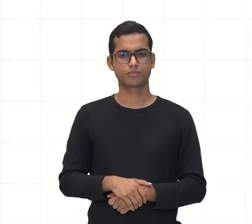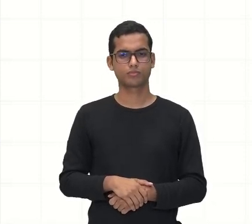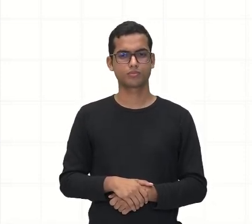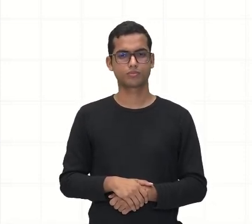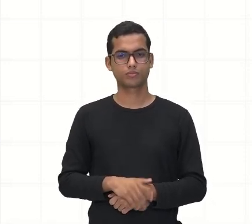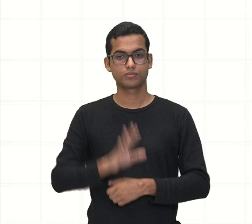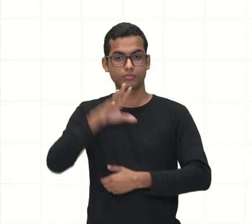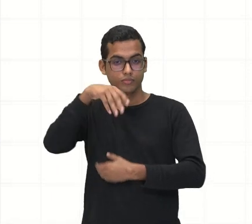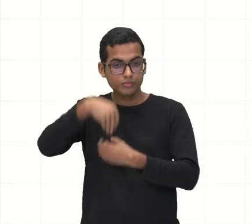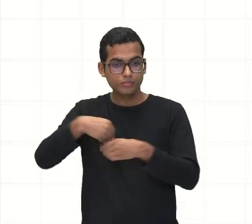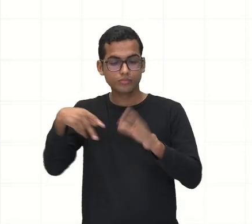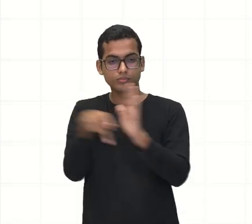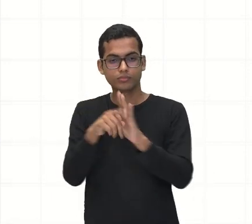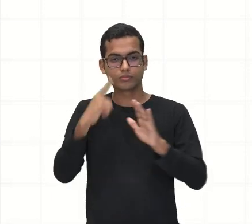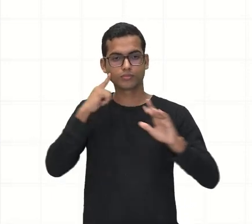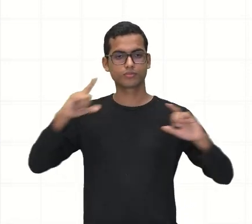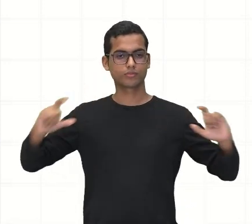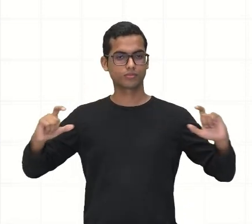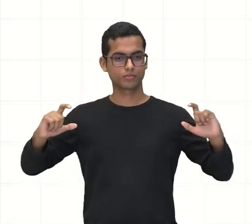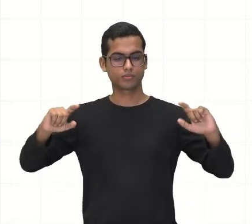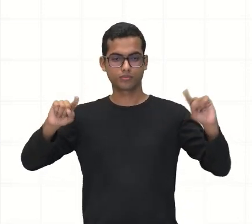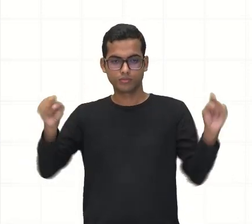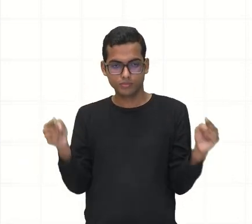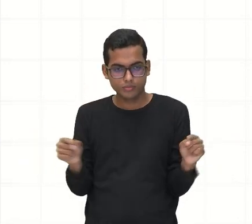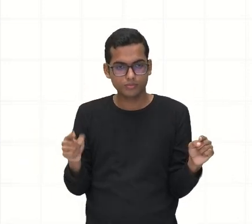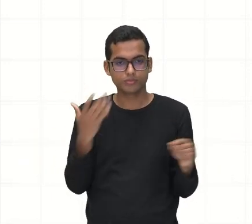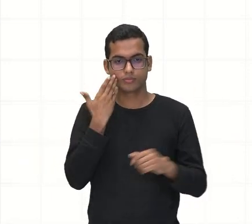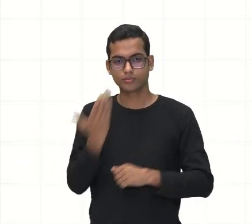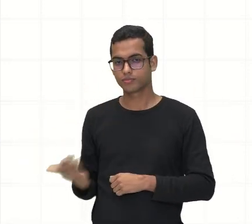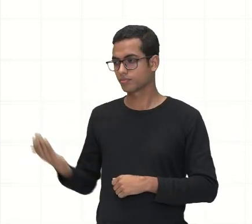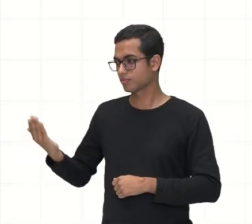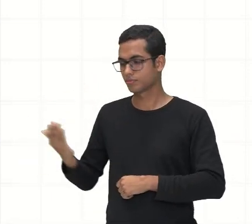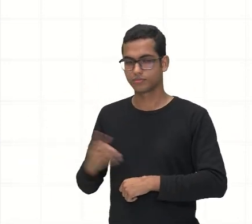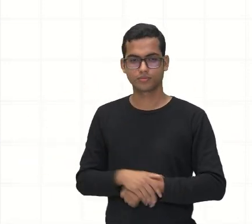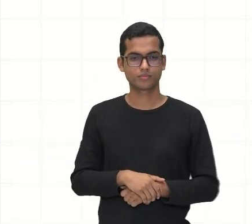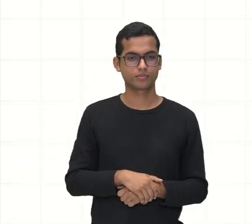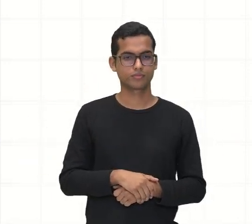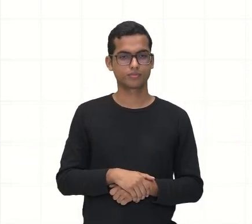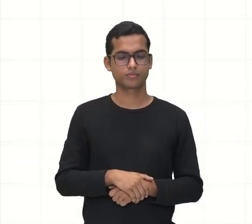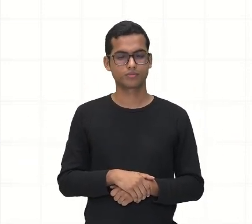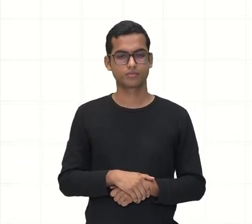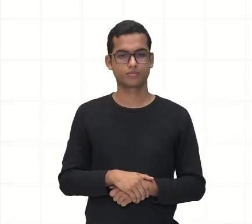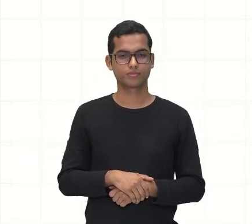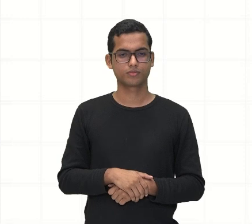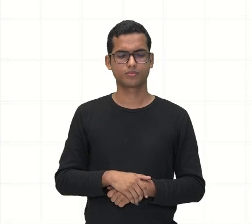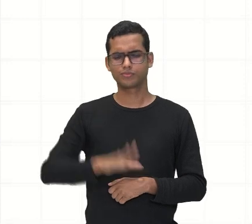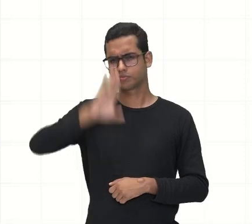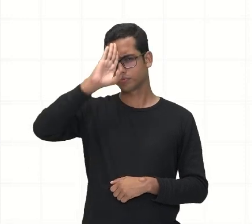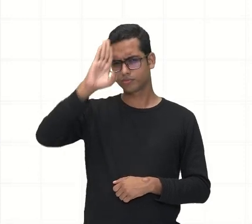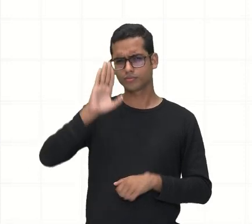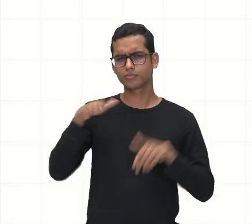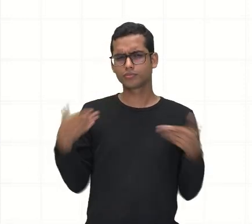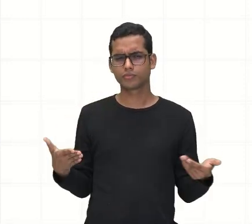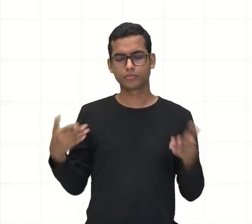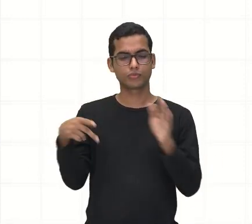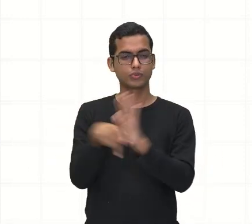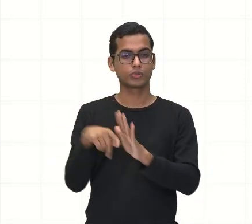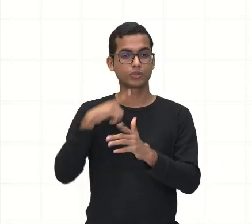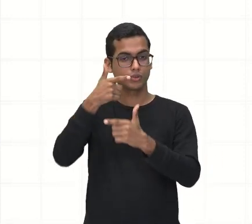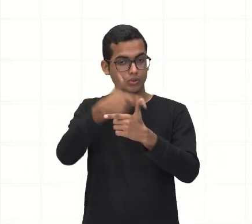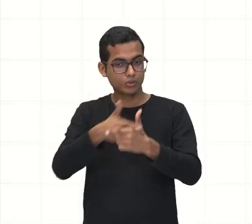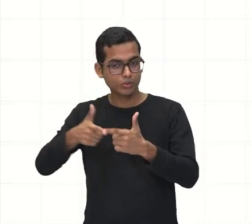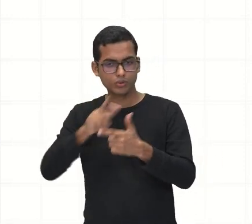dentro da chave você vai analisar o seguinte, ó. Temos aqui uma subtração e temos uma divisão. Qual é a prioridade? Resolver a